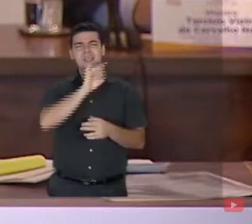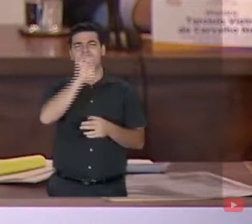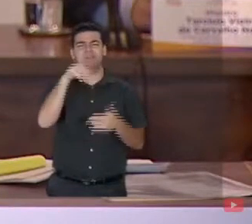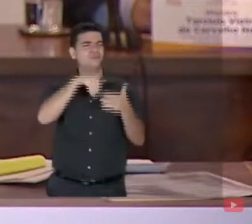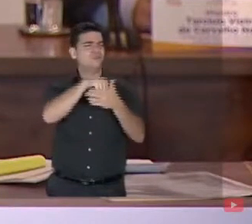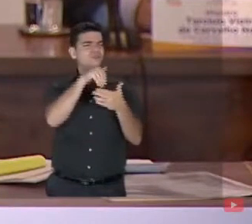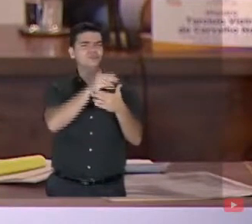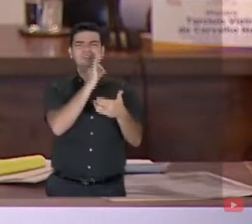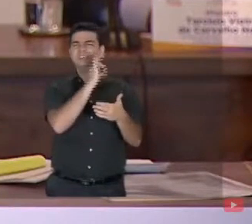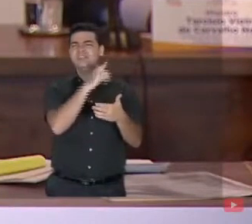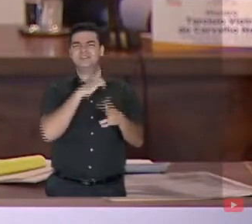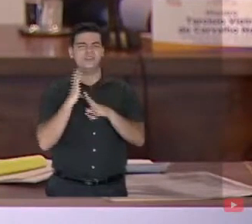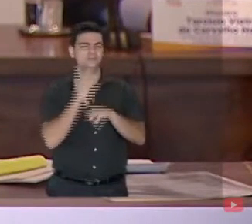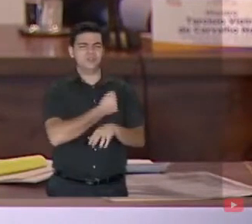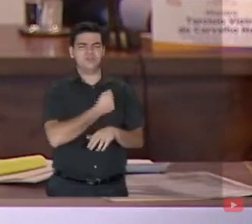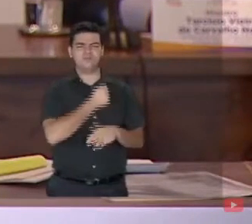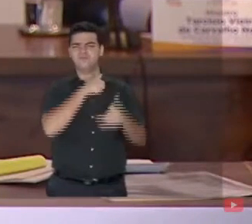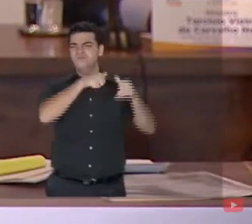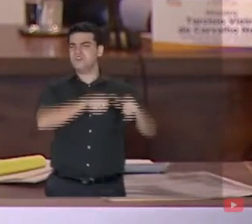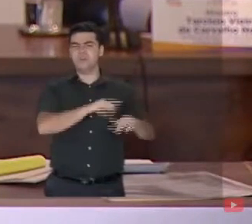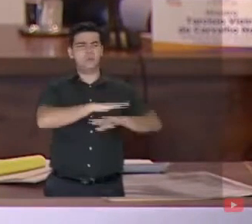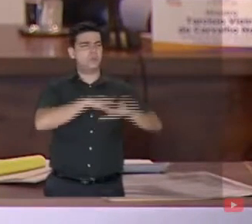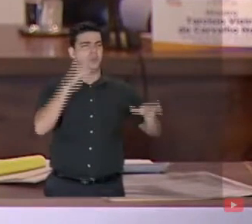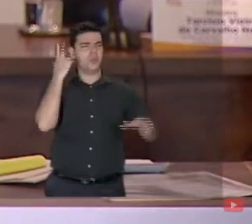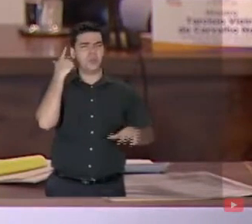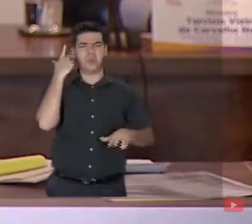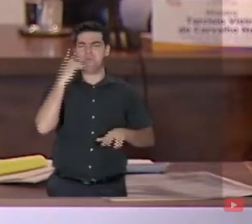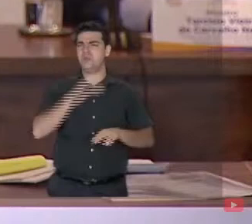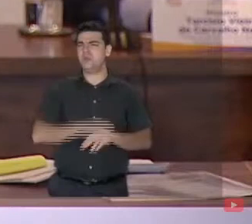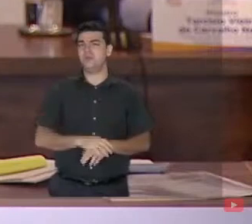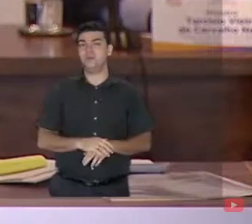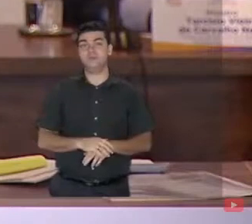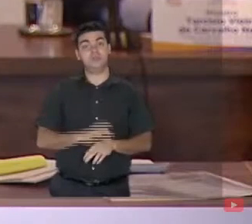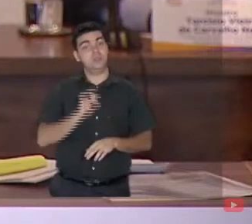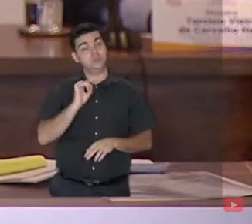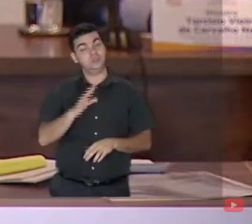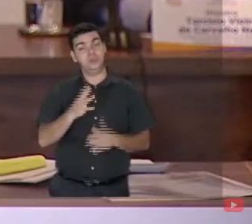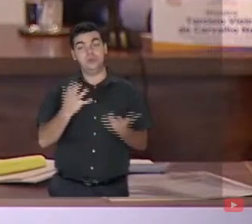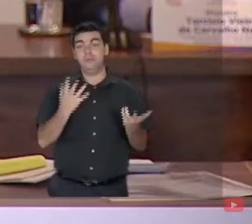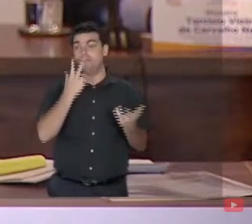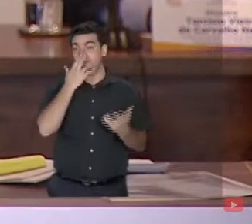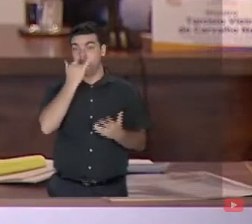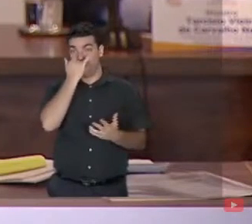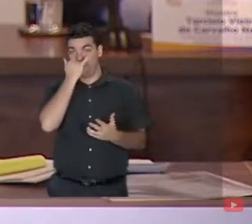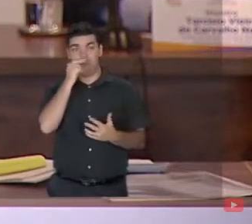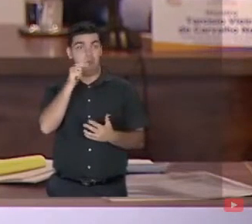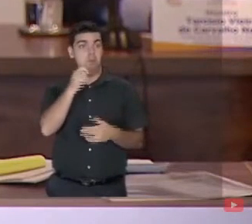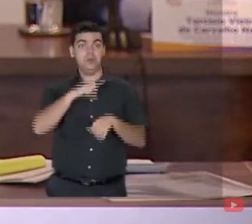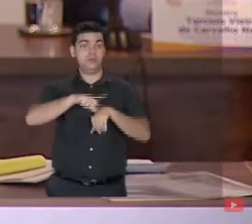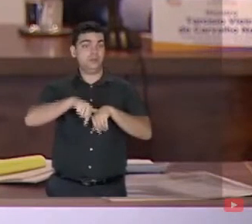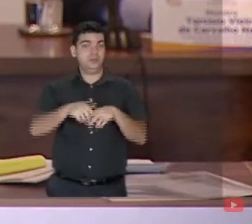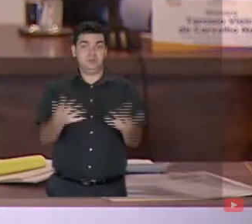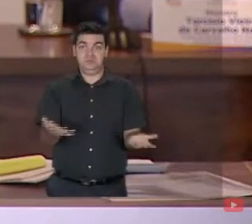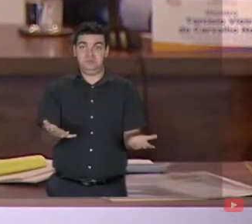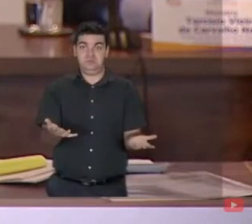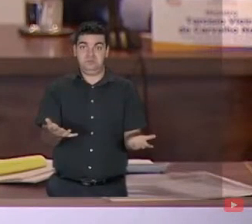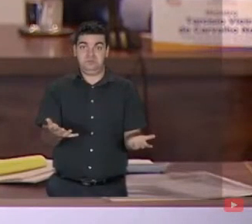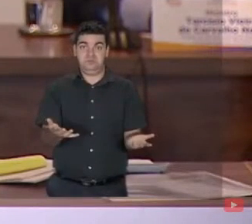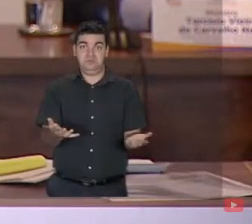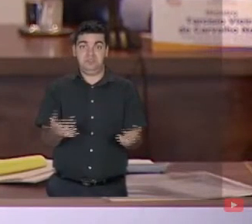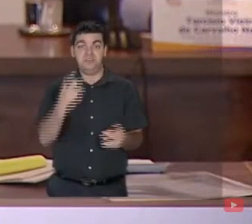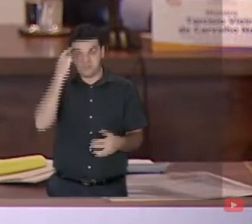votado. Portanto, foi um pequeno acidente de percurso sem nenhuma